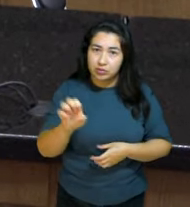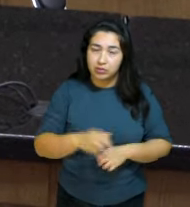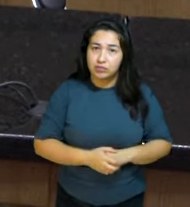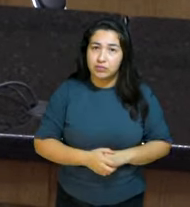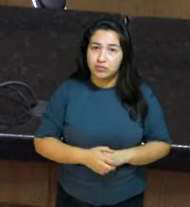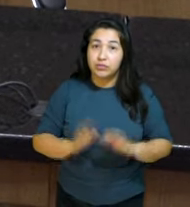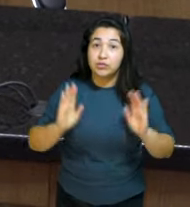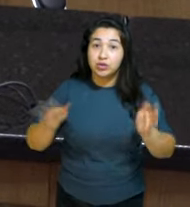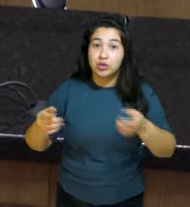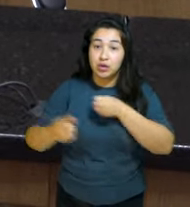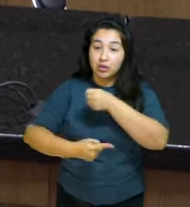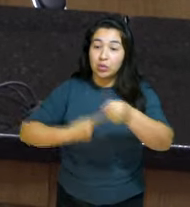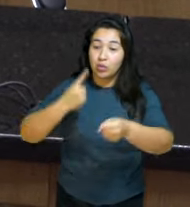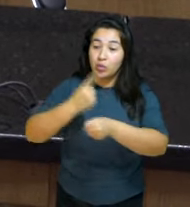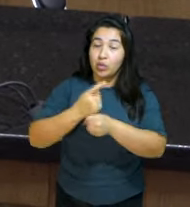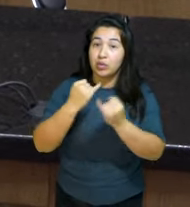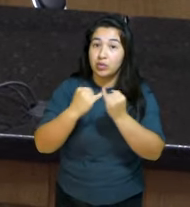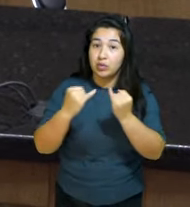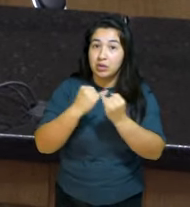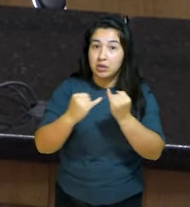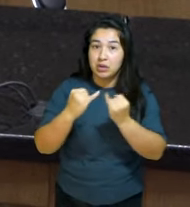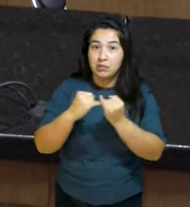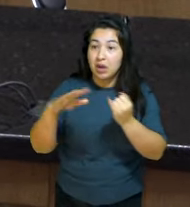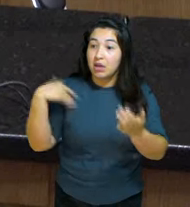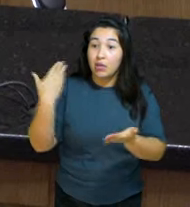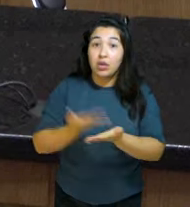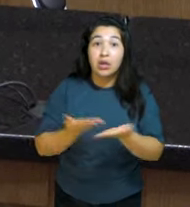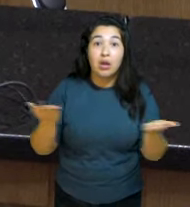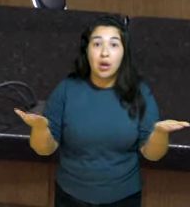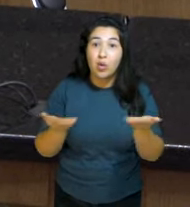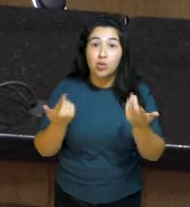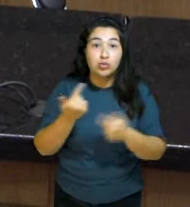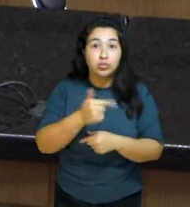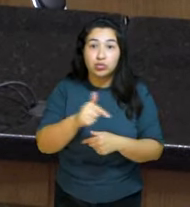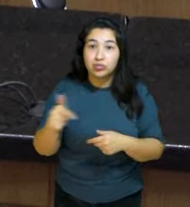de gestão e ainda não houve essa conversa.